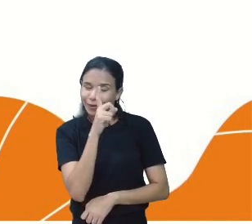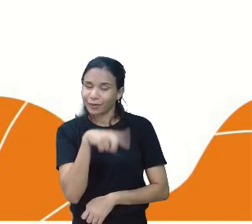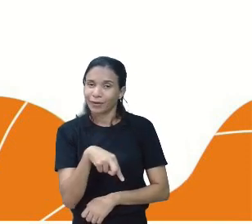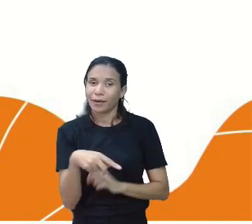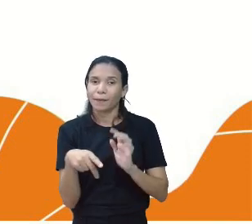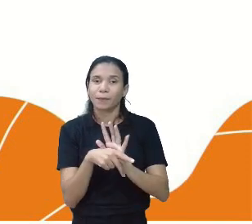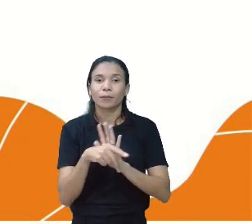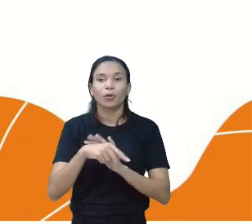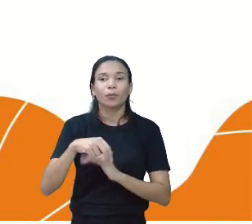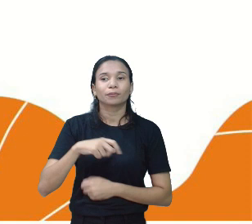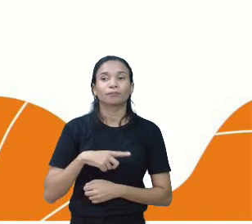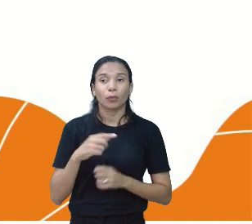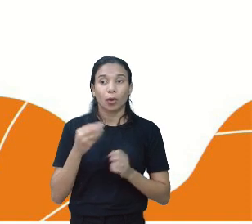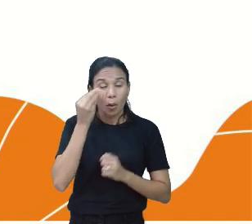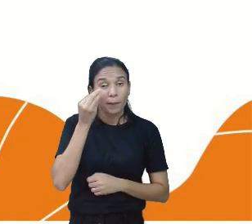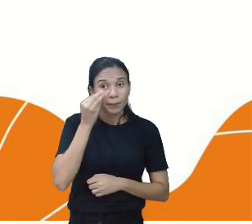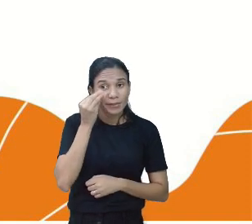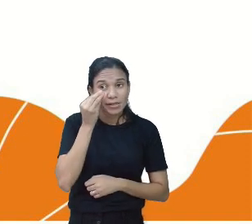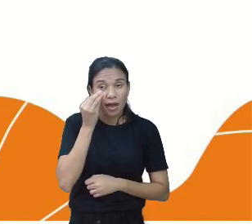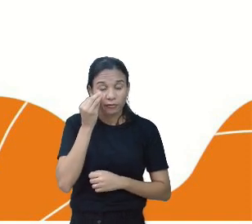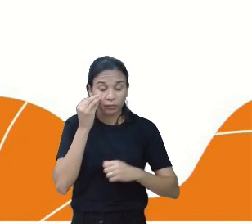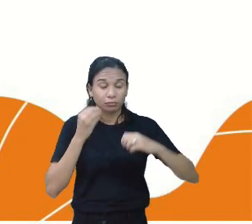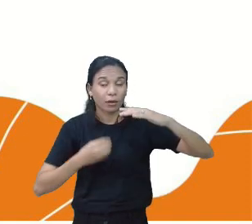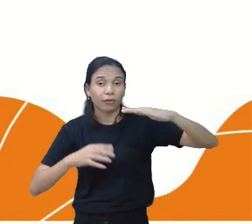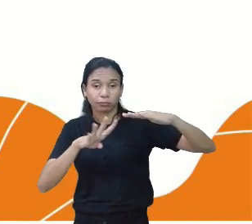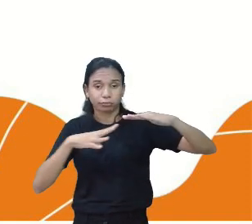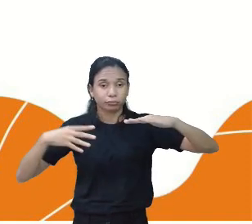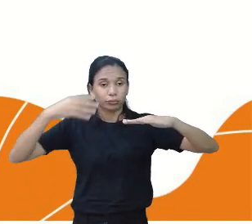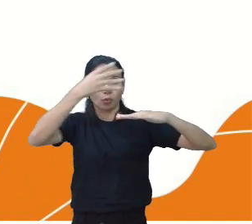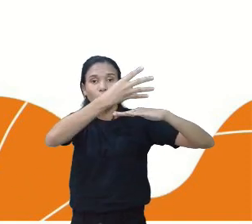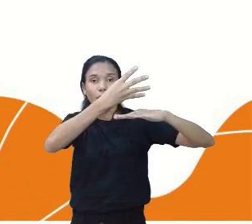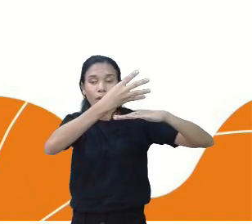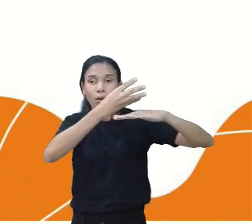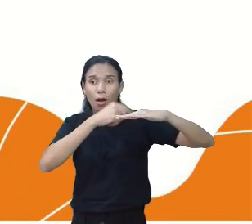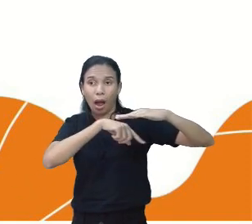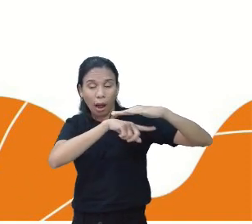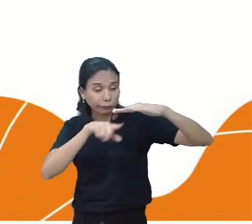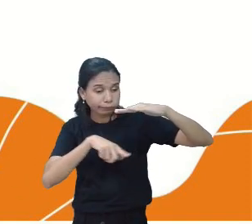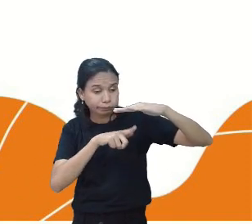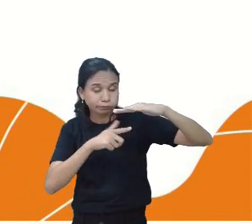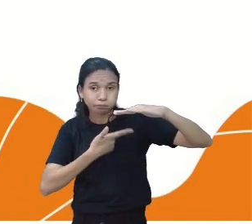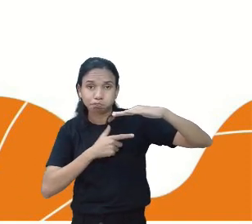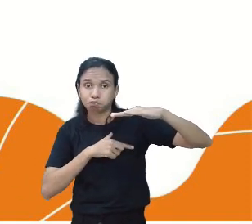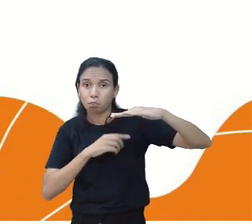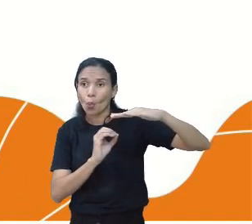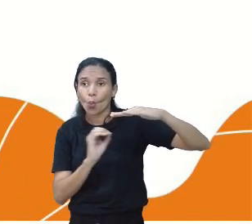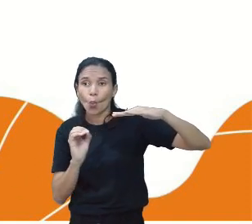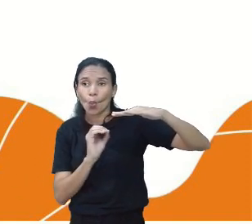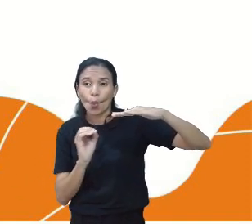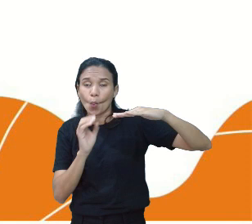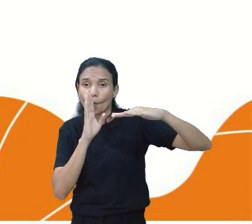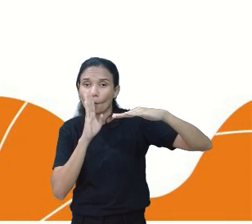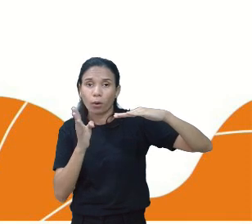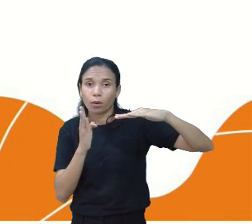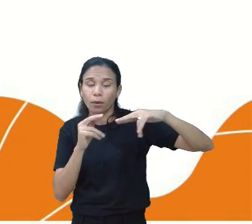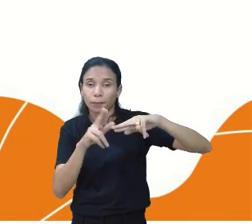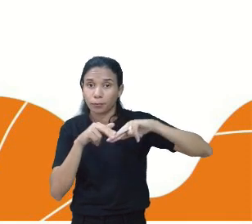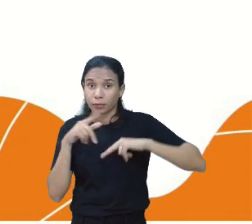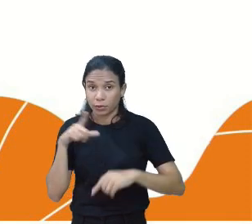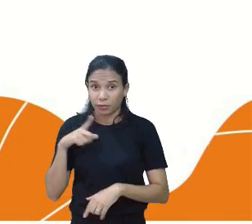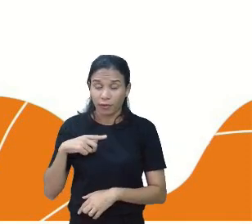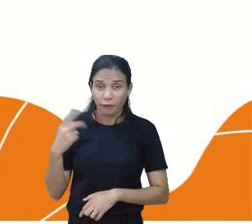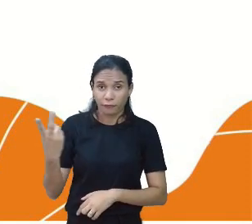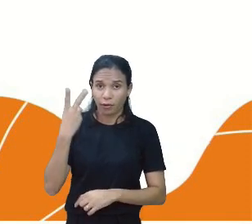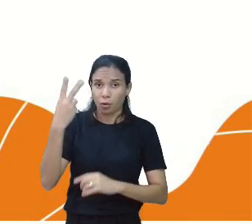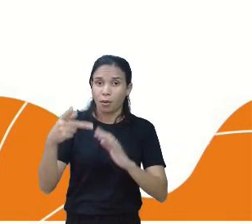numerador. Observe que eu não tenho nada na parte inteira. Se eu tivesse algum valor na parte inteira,